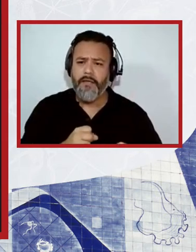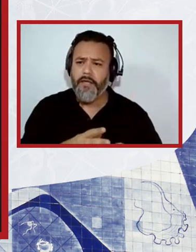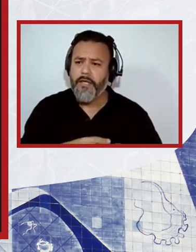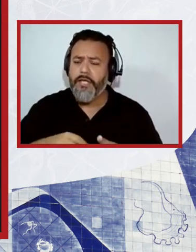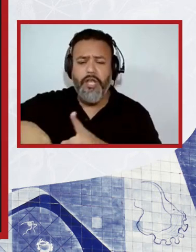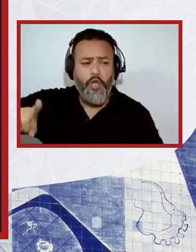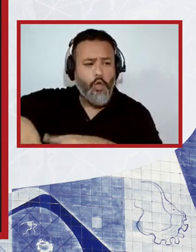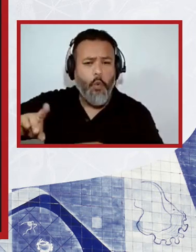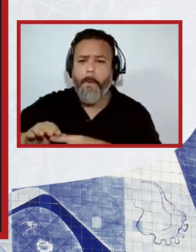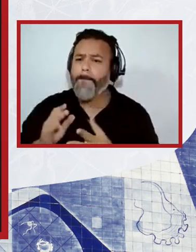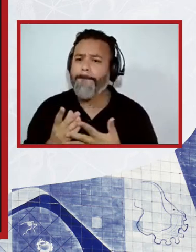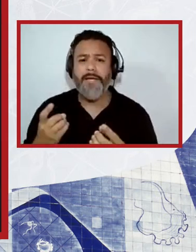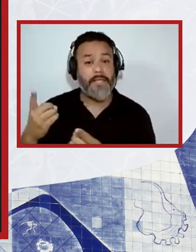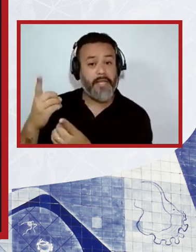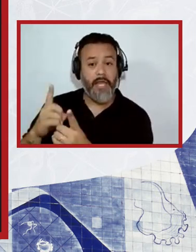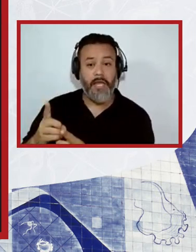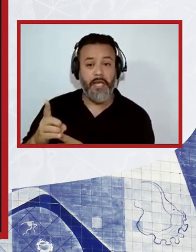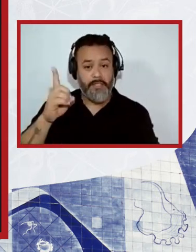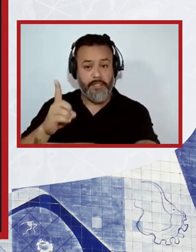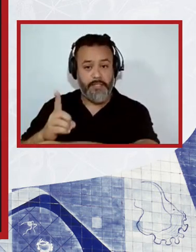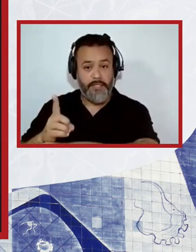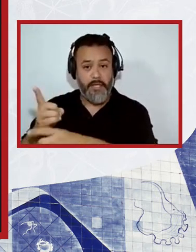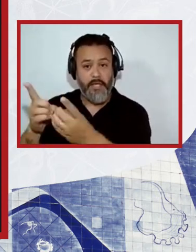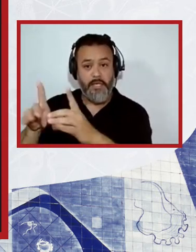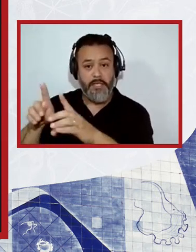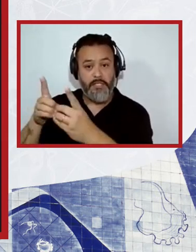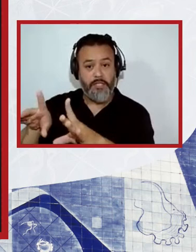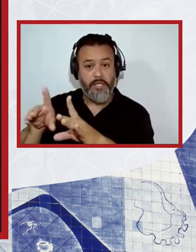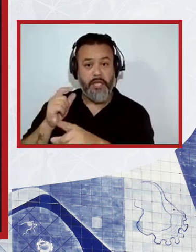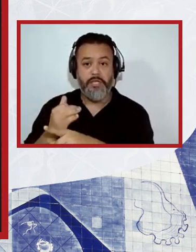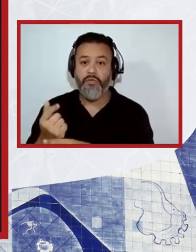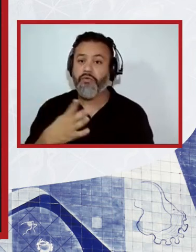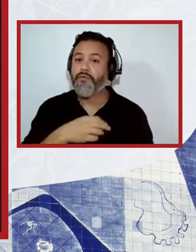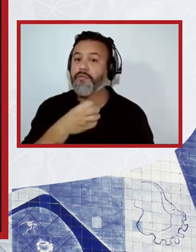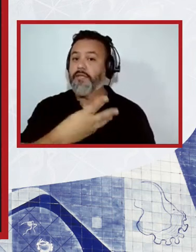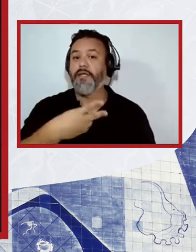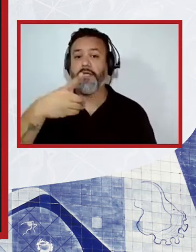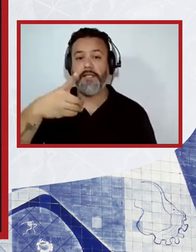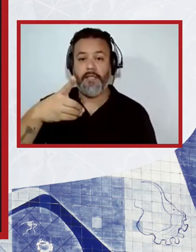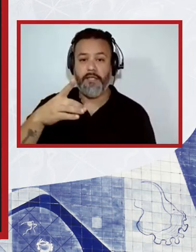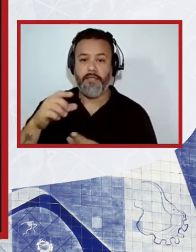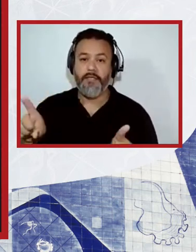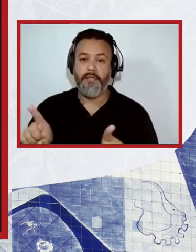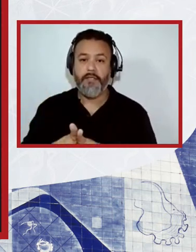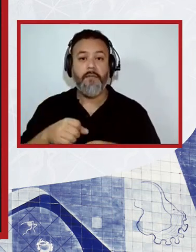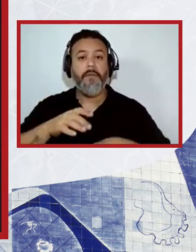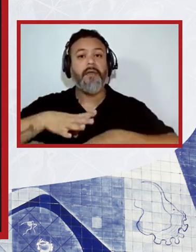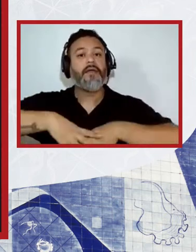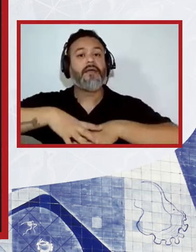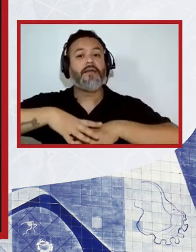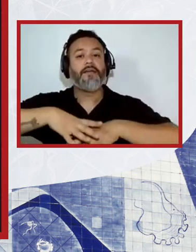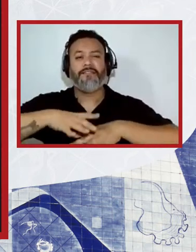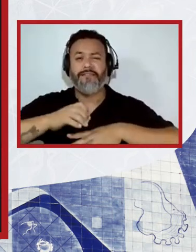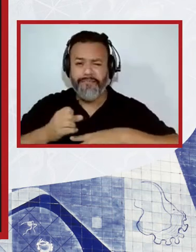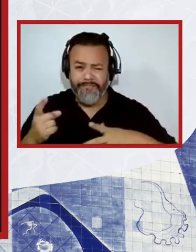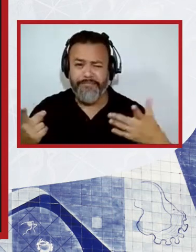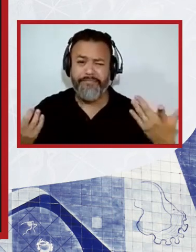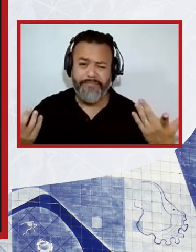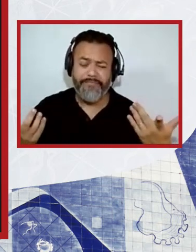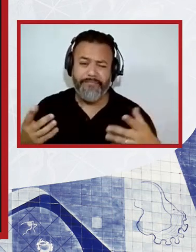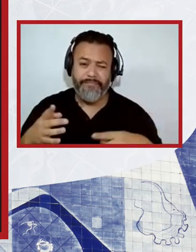materiais didáticos em 3D e na parte matemática, que é uma parte que a